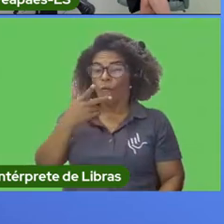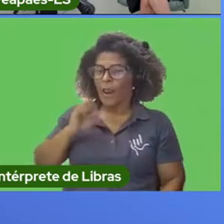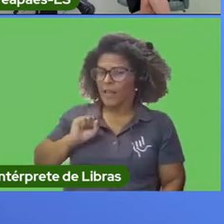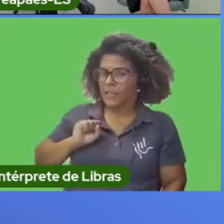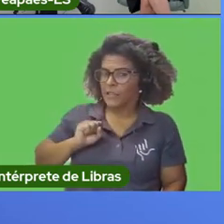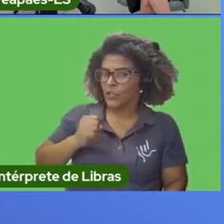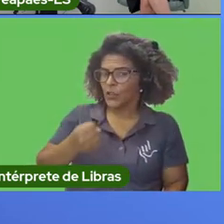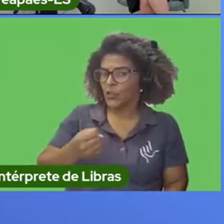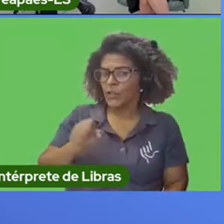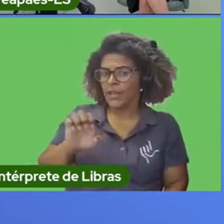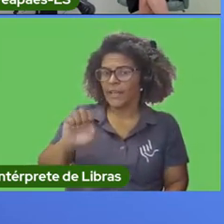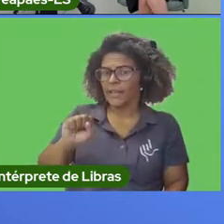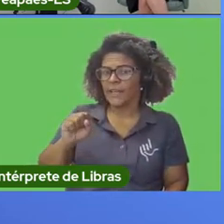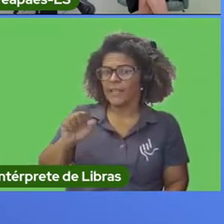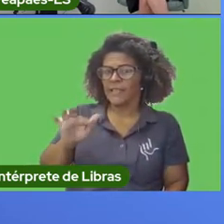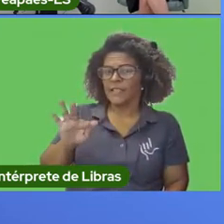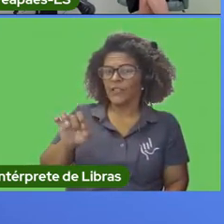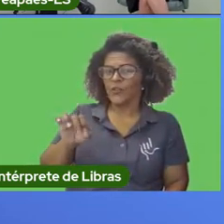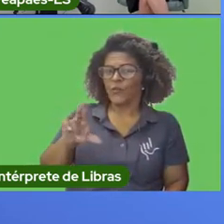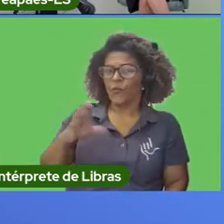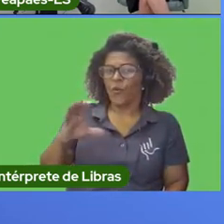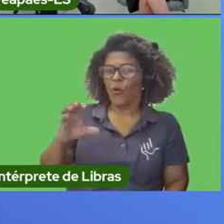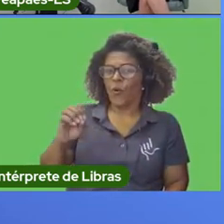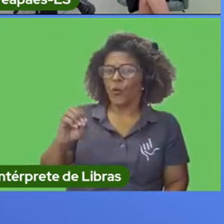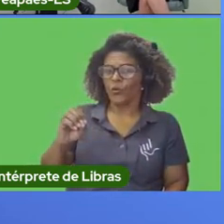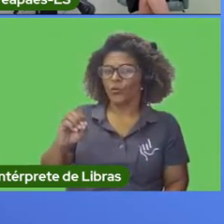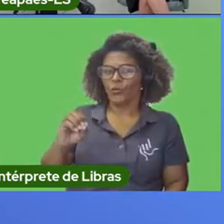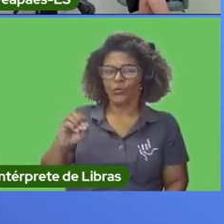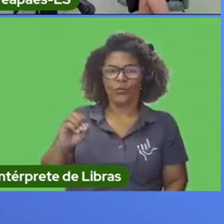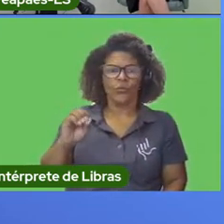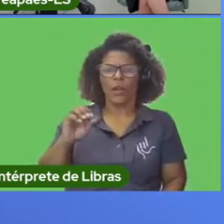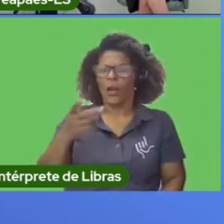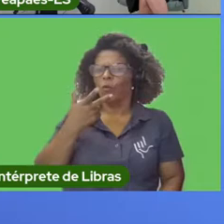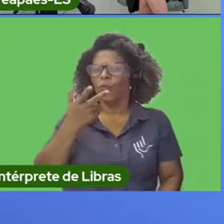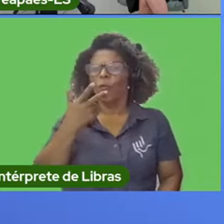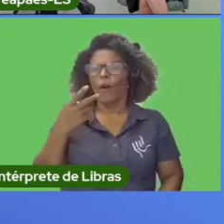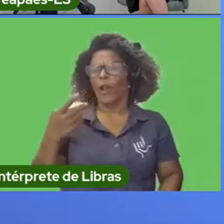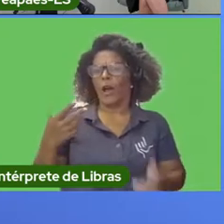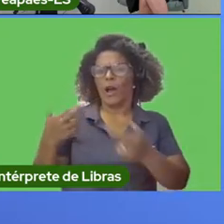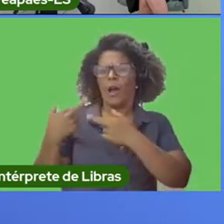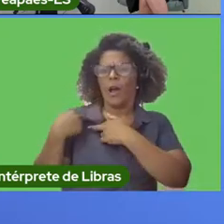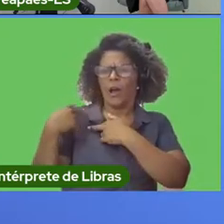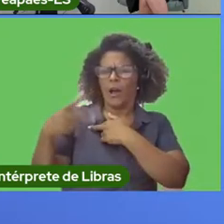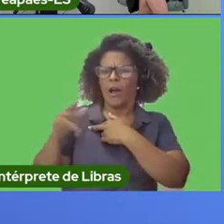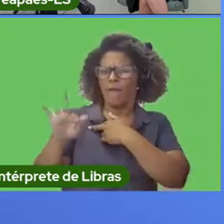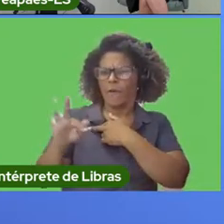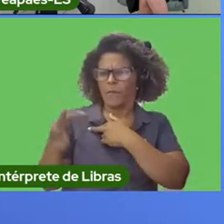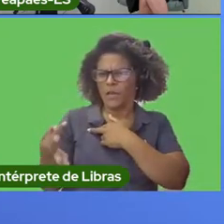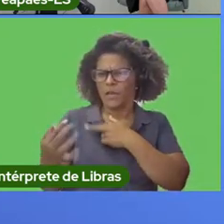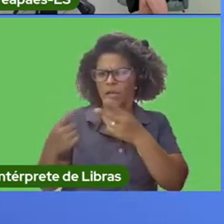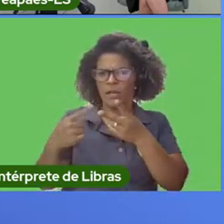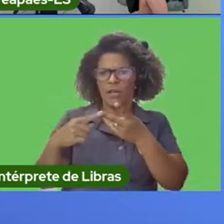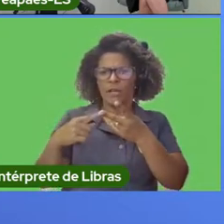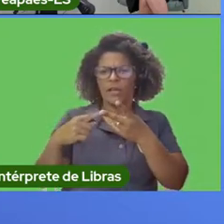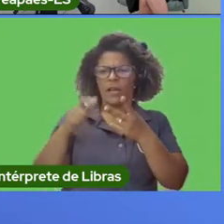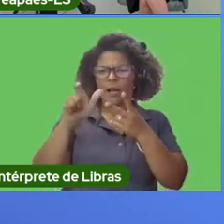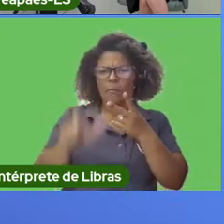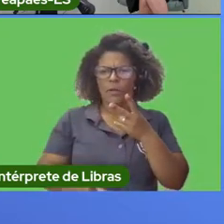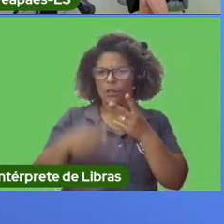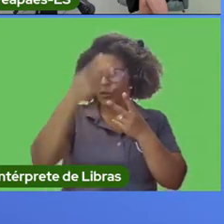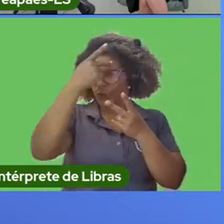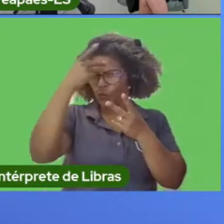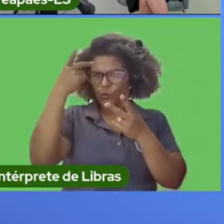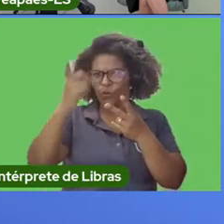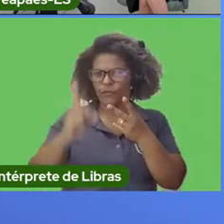não façam uma leitura como se eu estivesse responsabilizando, seja as famílias, seja as próprias pessoas com deficiência. Quando eu